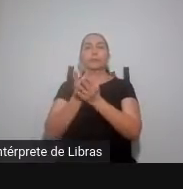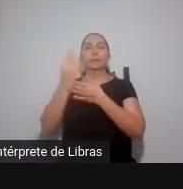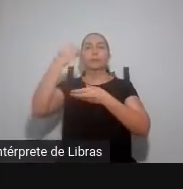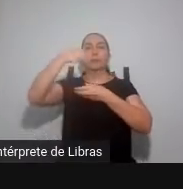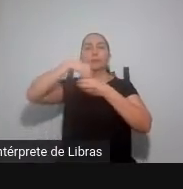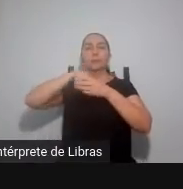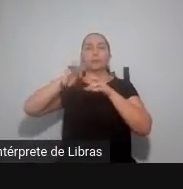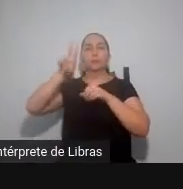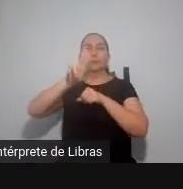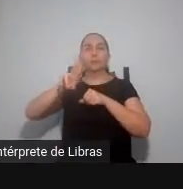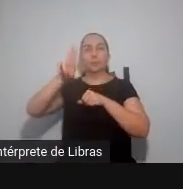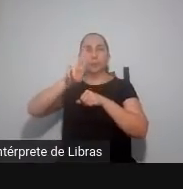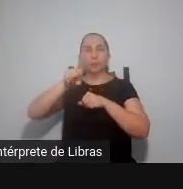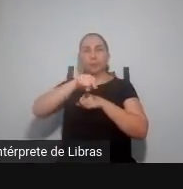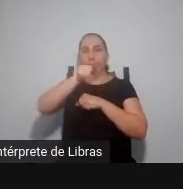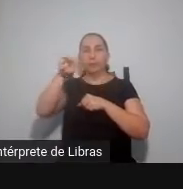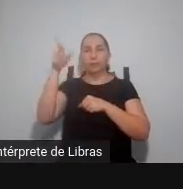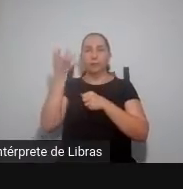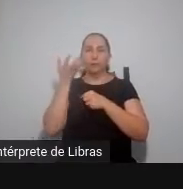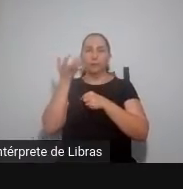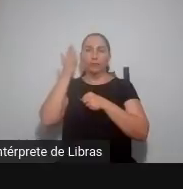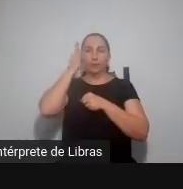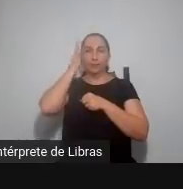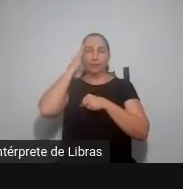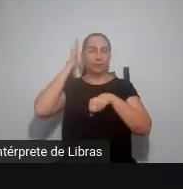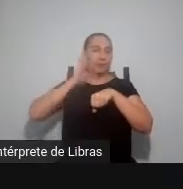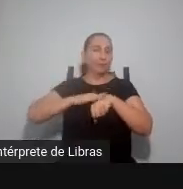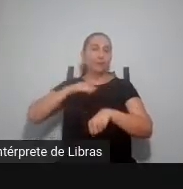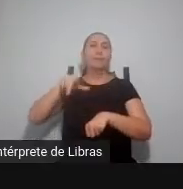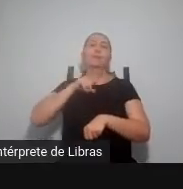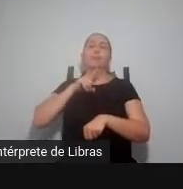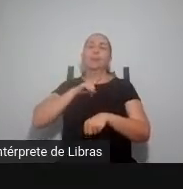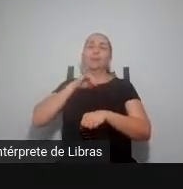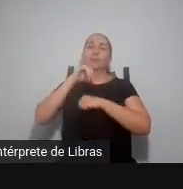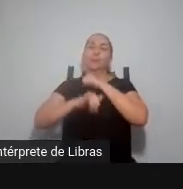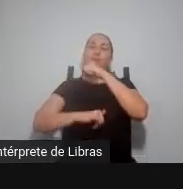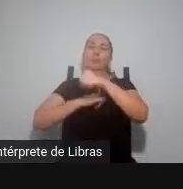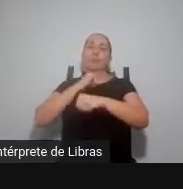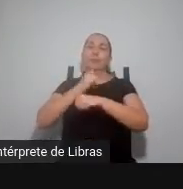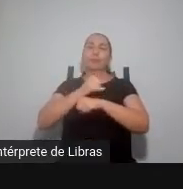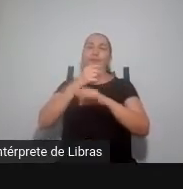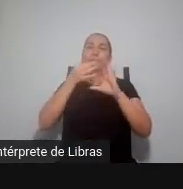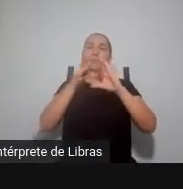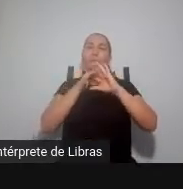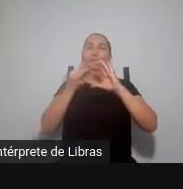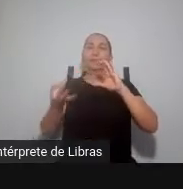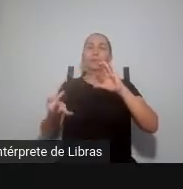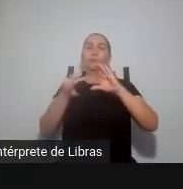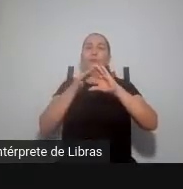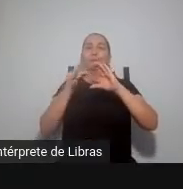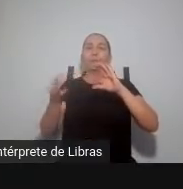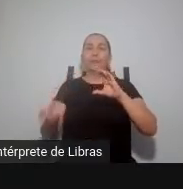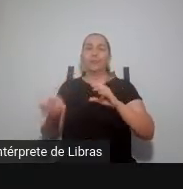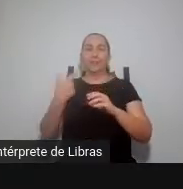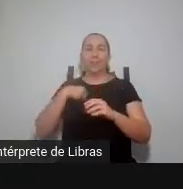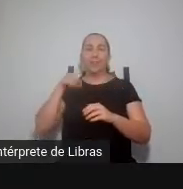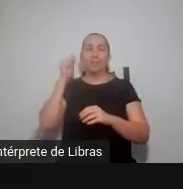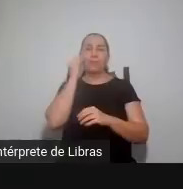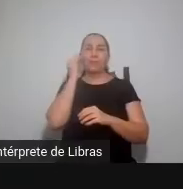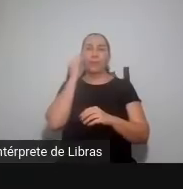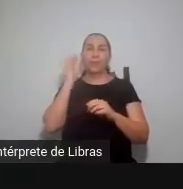mais sobre nós, estamos lá no site da FUMEC. Um beijo para todo mundo. Vou deixar a Doc me despedir.